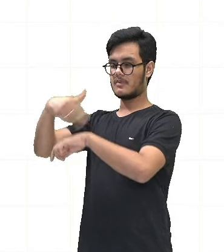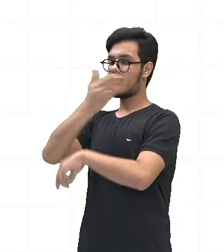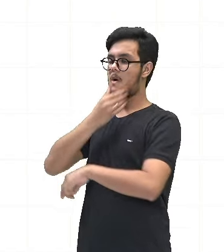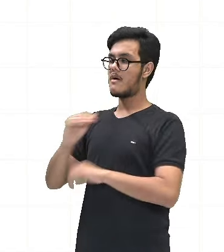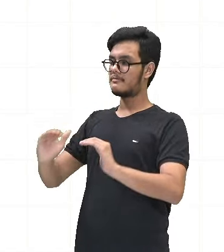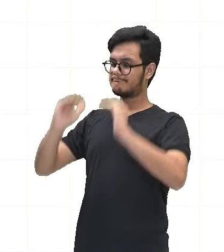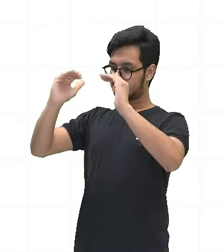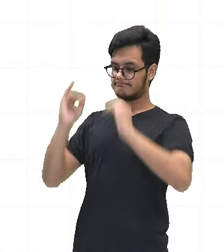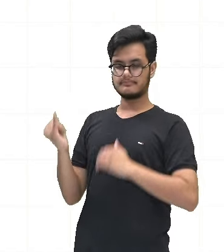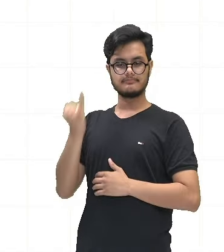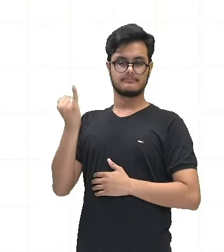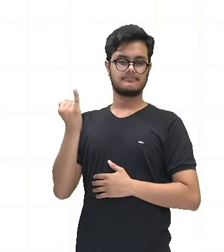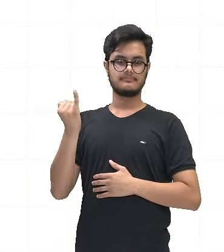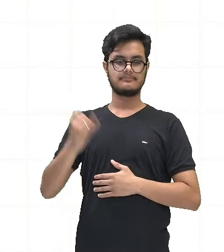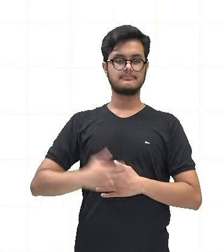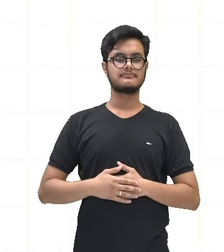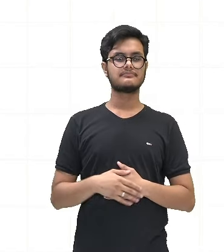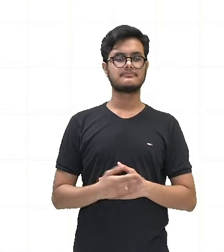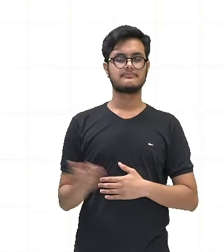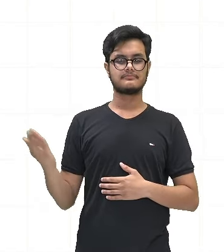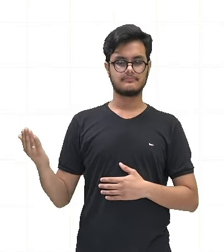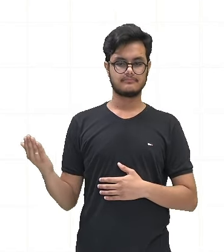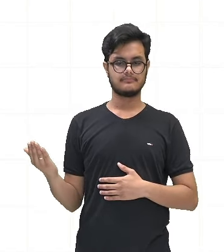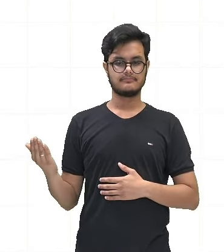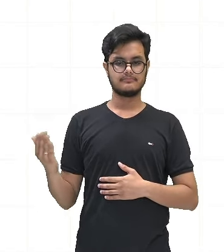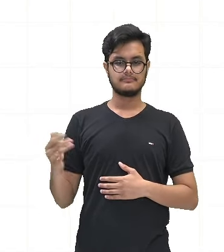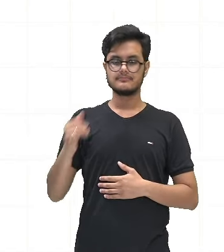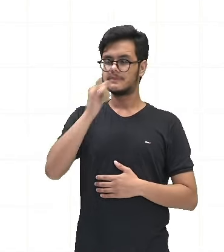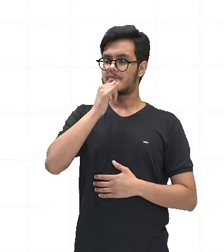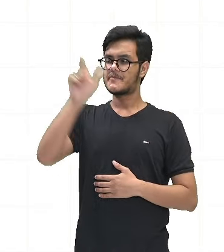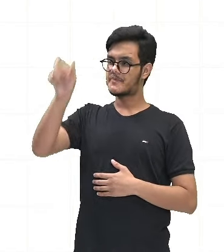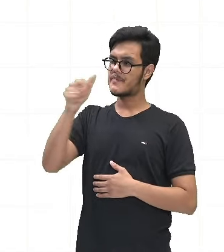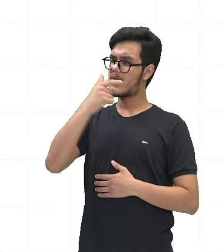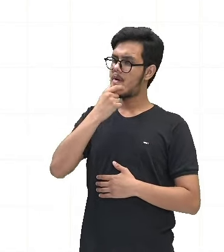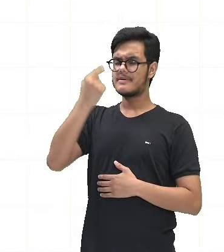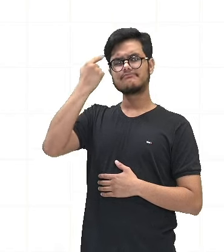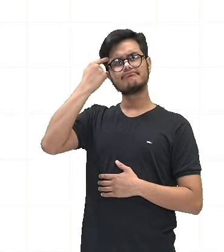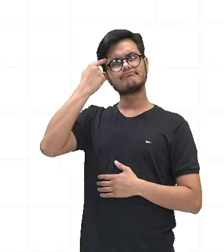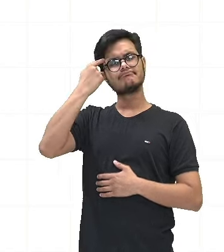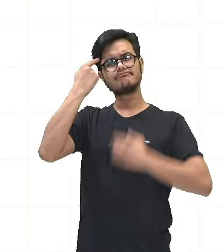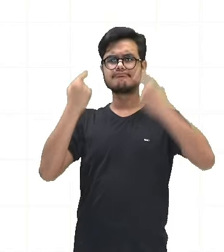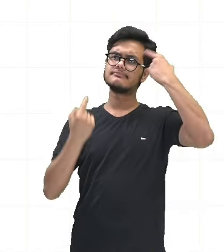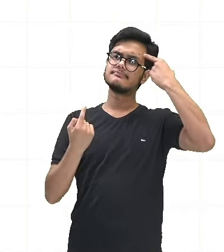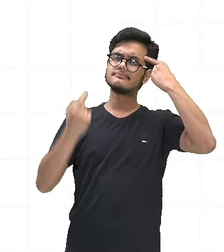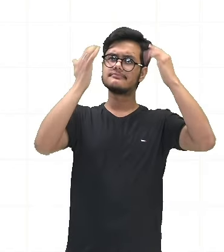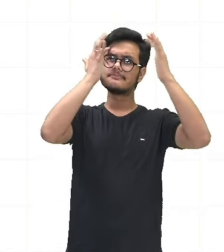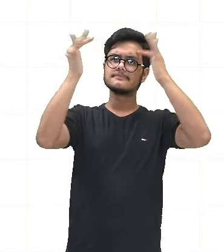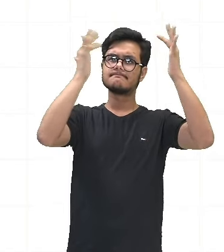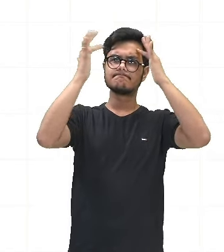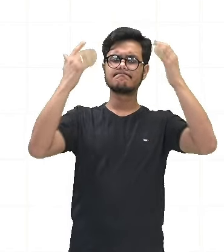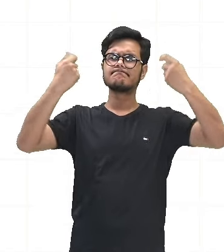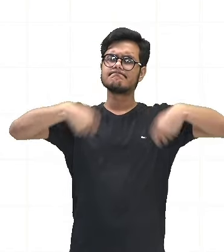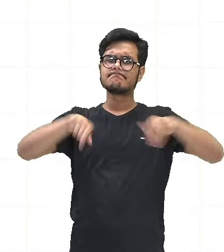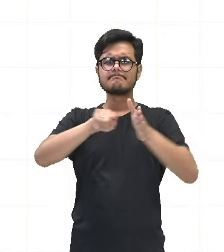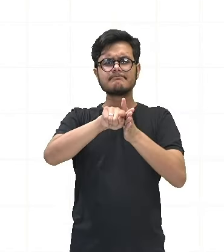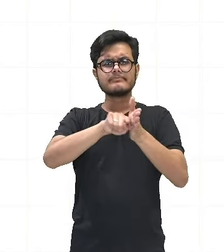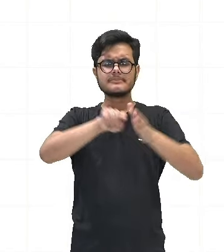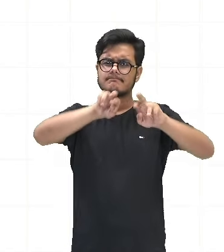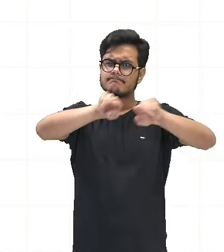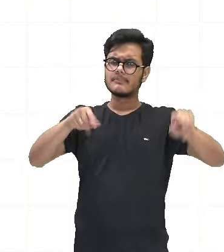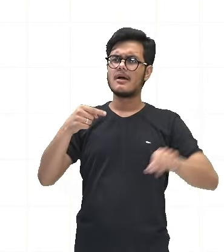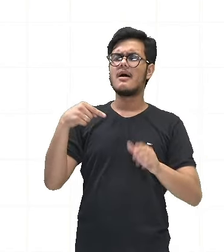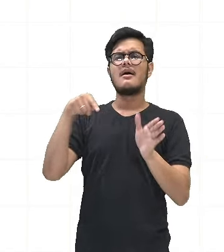nós temos a representação, né, do homem aí com várias interrogações. E à medida que nós indagamos, à medida que nós perguntamos